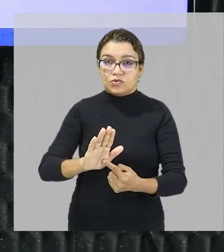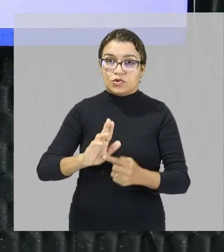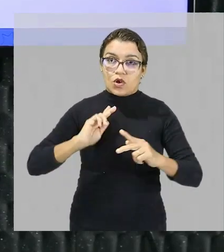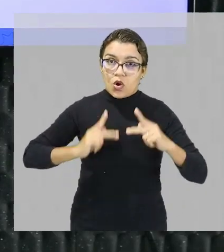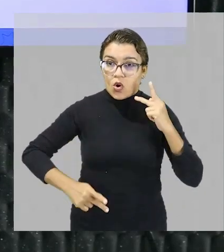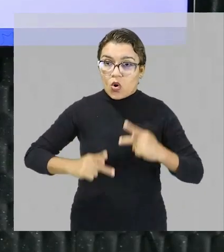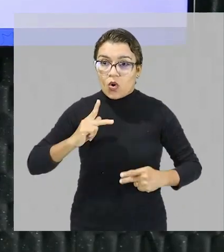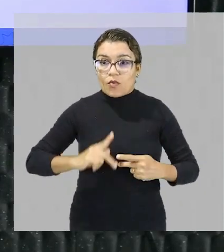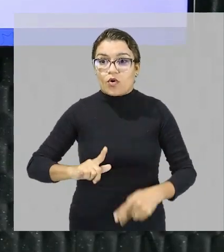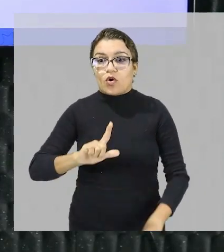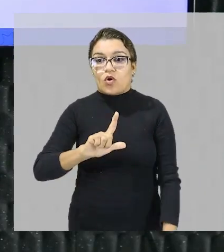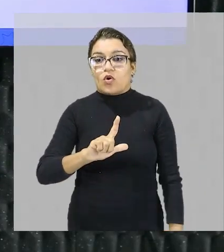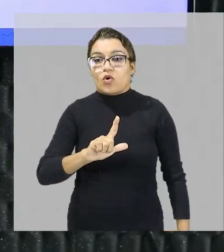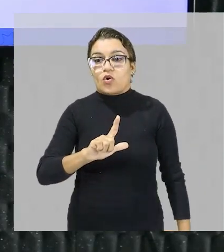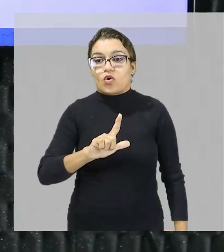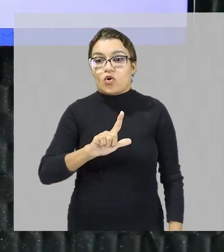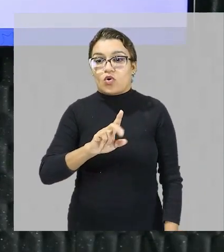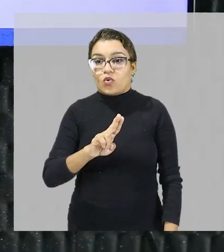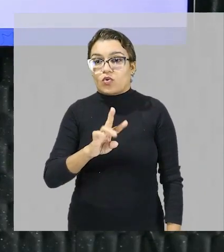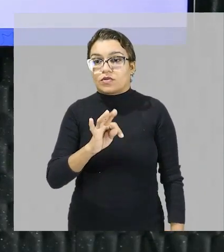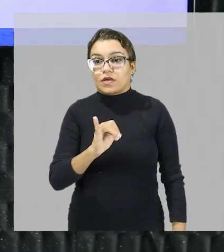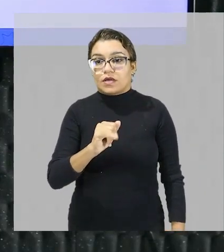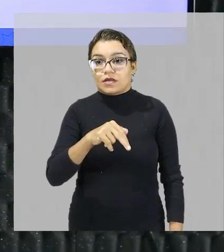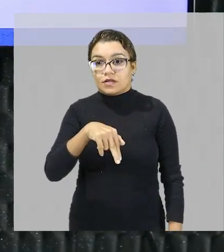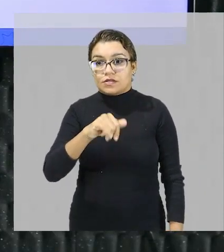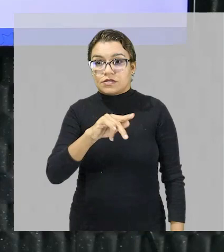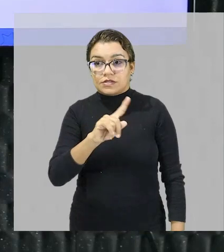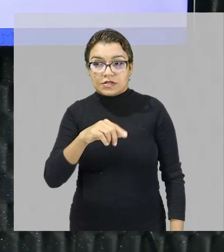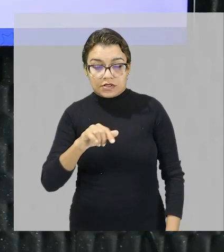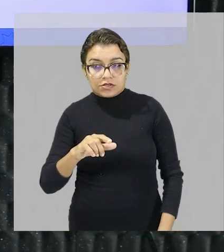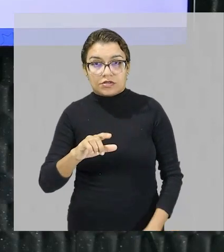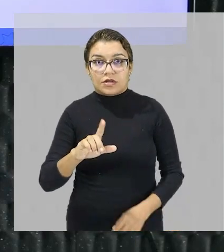luteinizantes, LH, e ocitocina no sangue